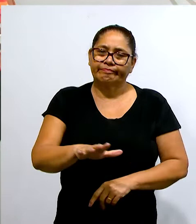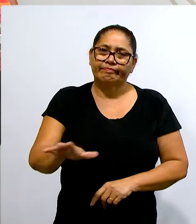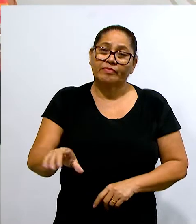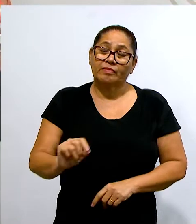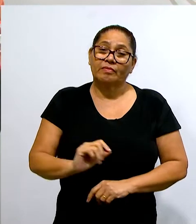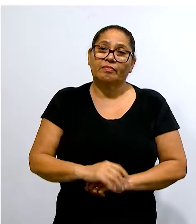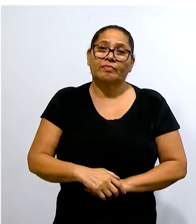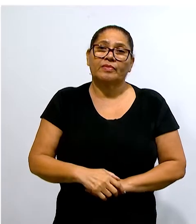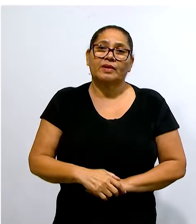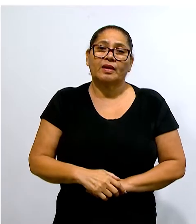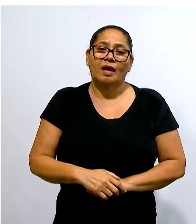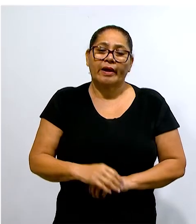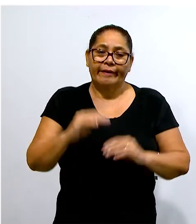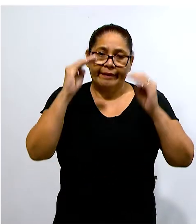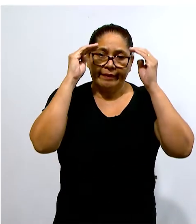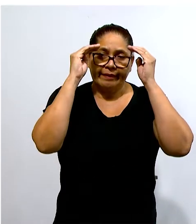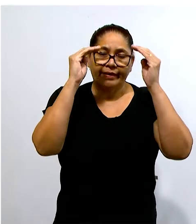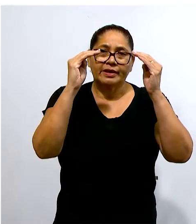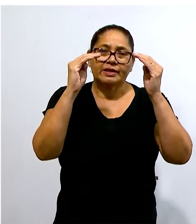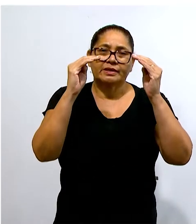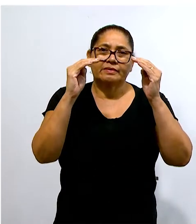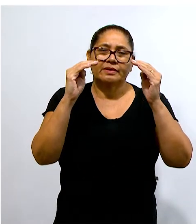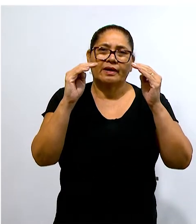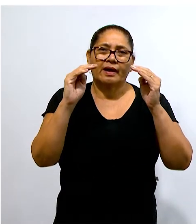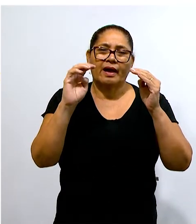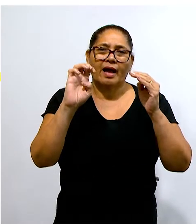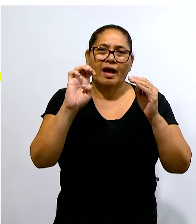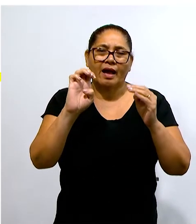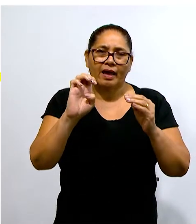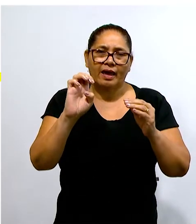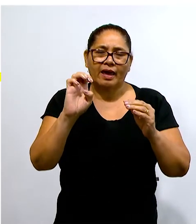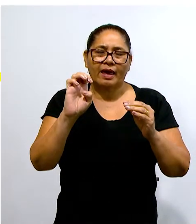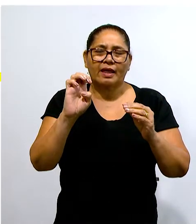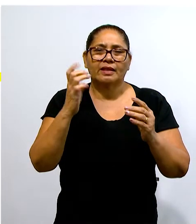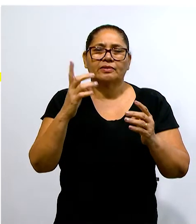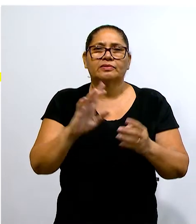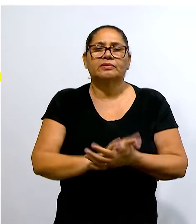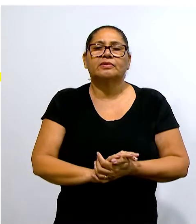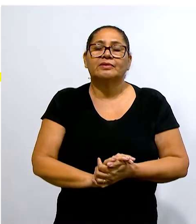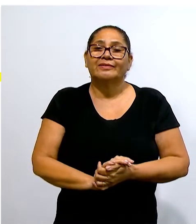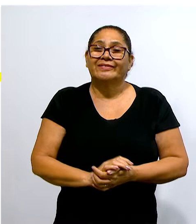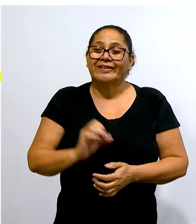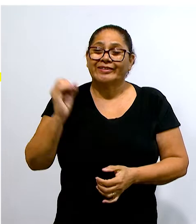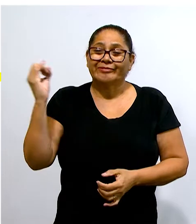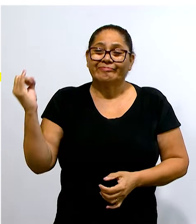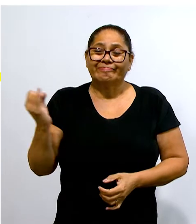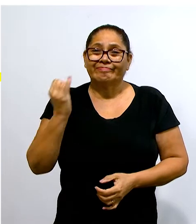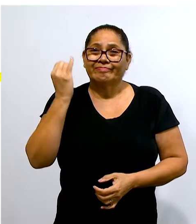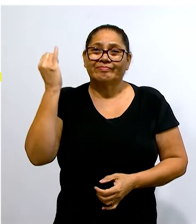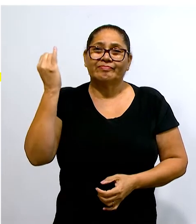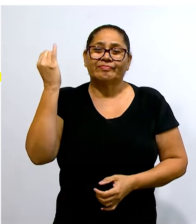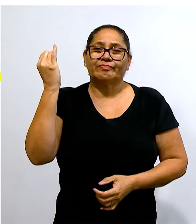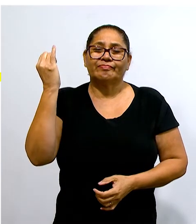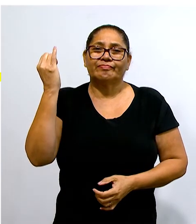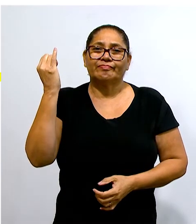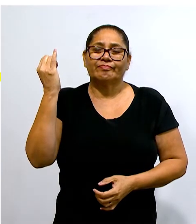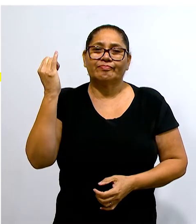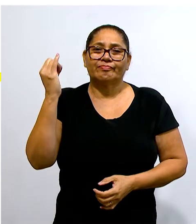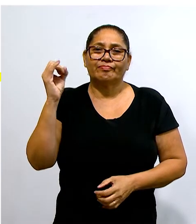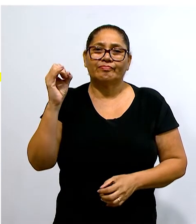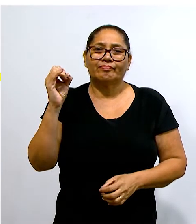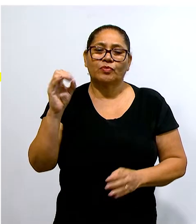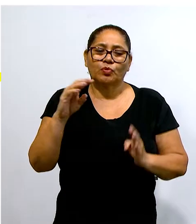E respeitar essa heterogeneidade é um fator primordial nessa organização